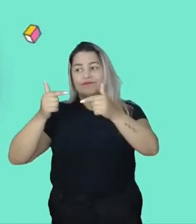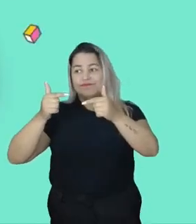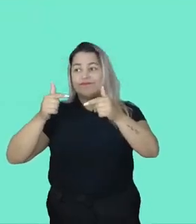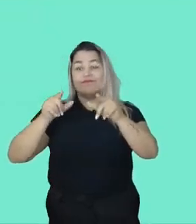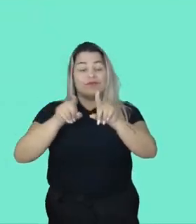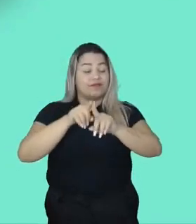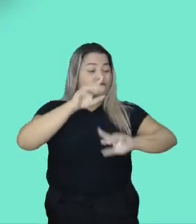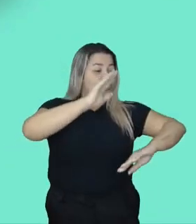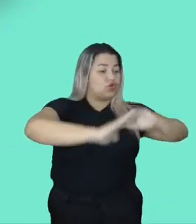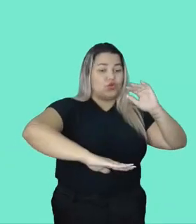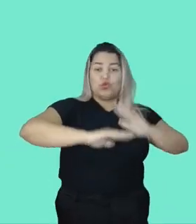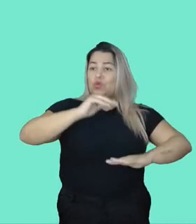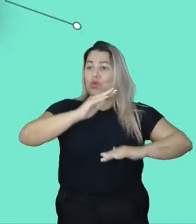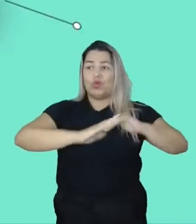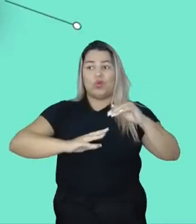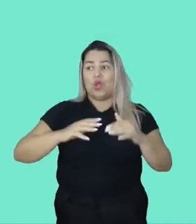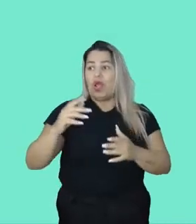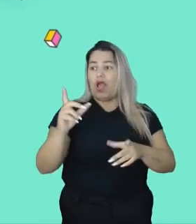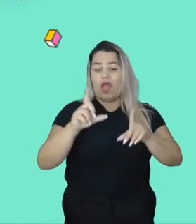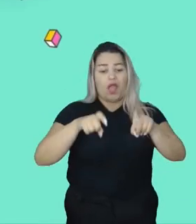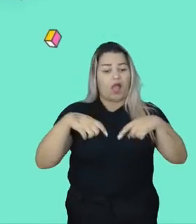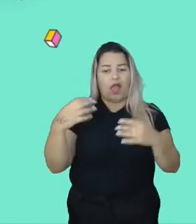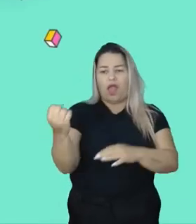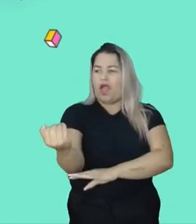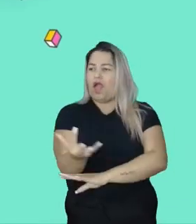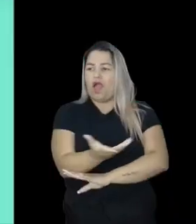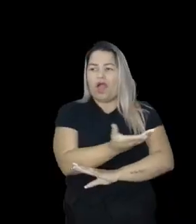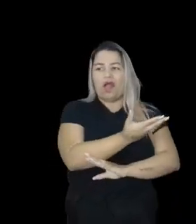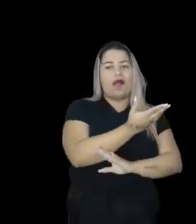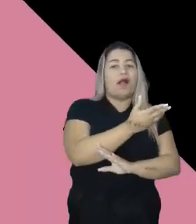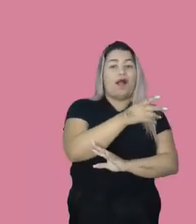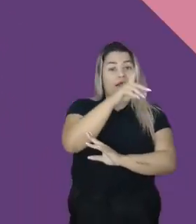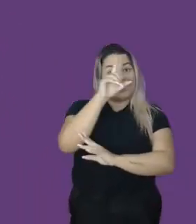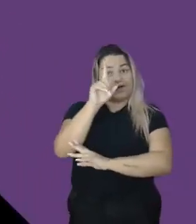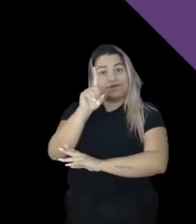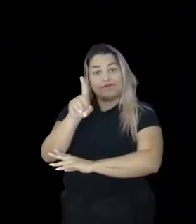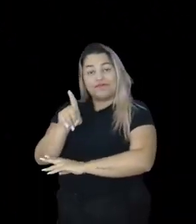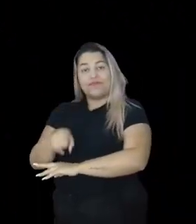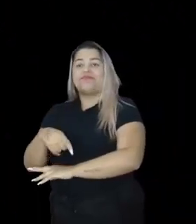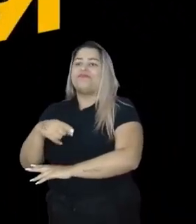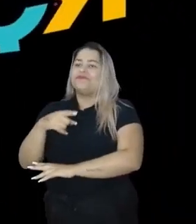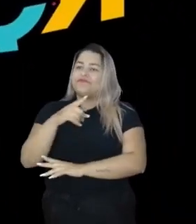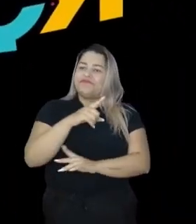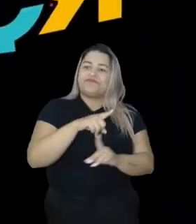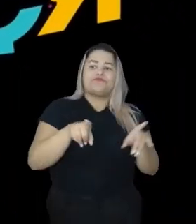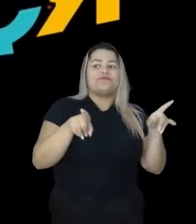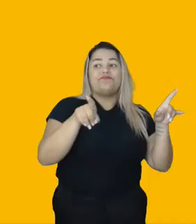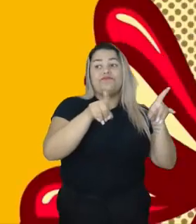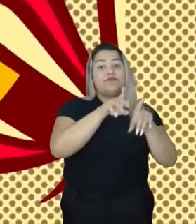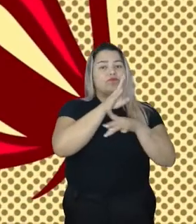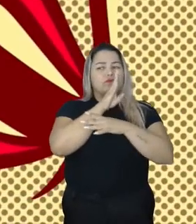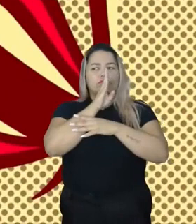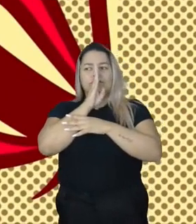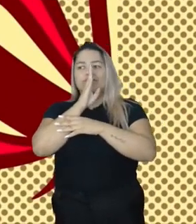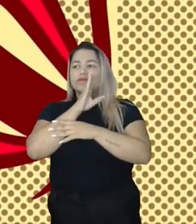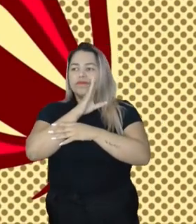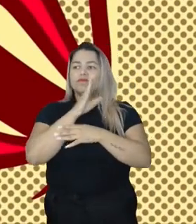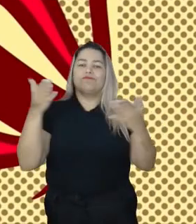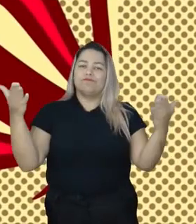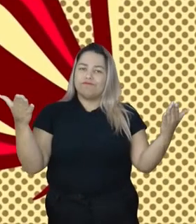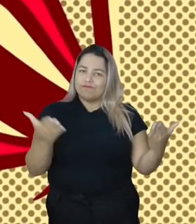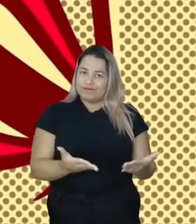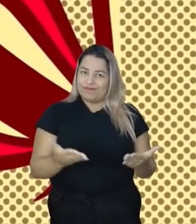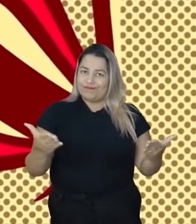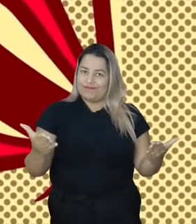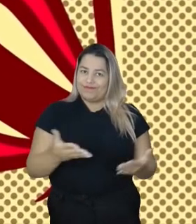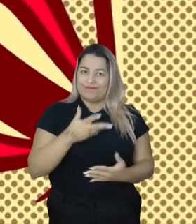Seja em casa, no campo, na rua ou na praça. Chega de mordaça,